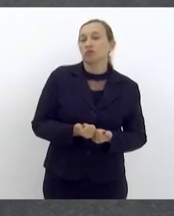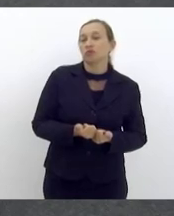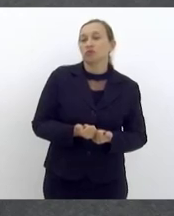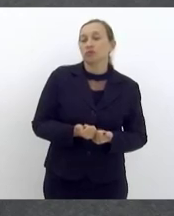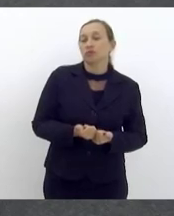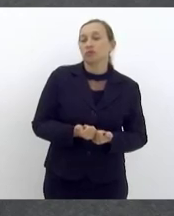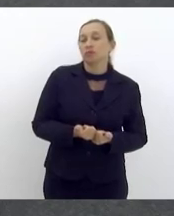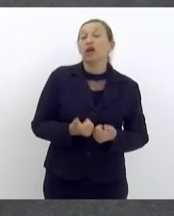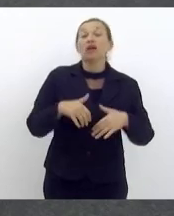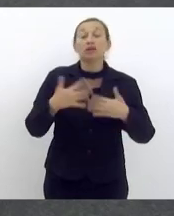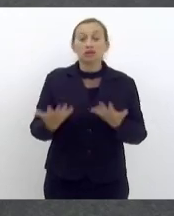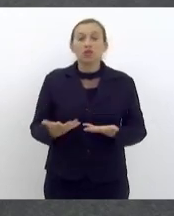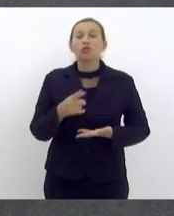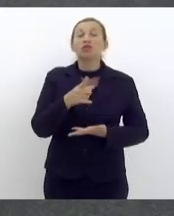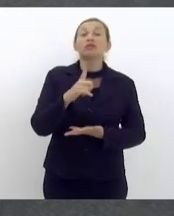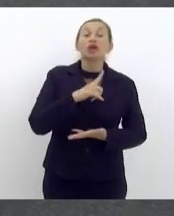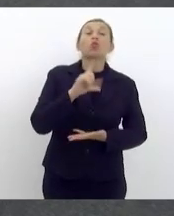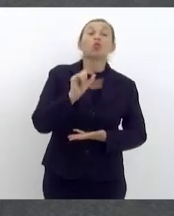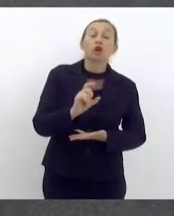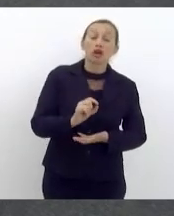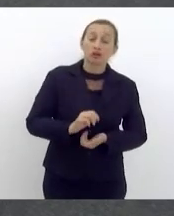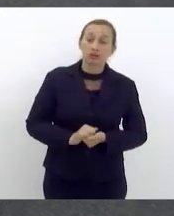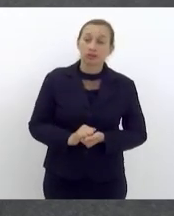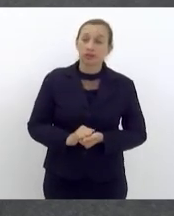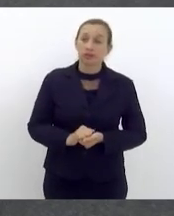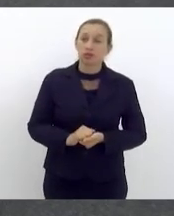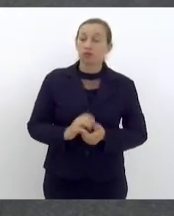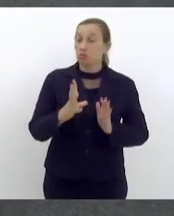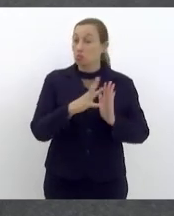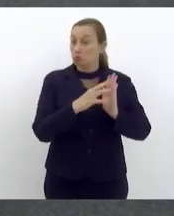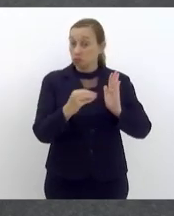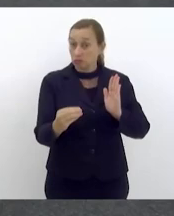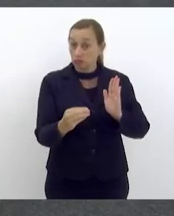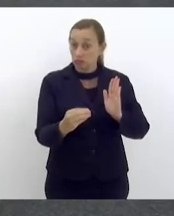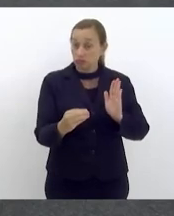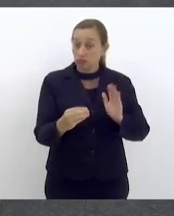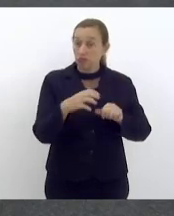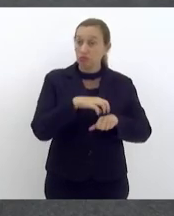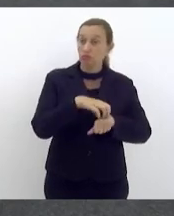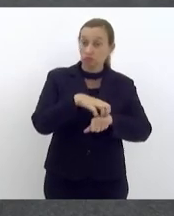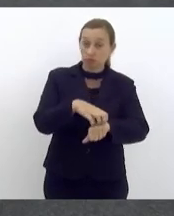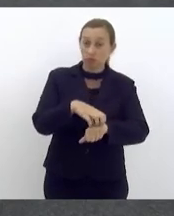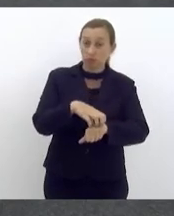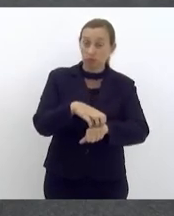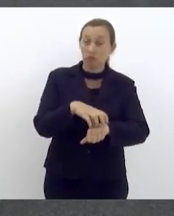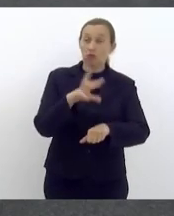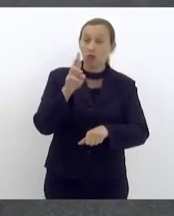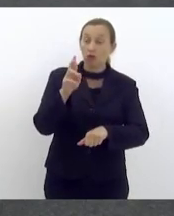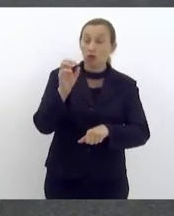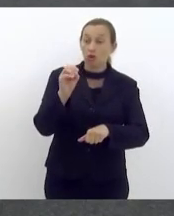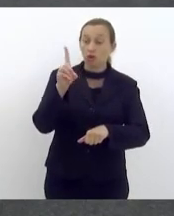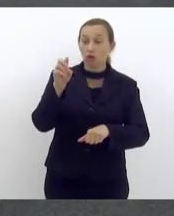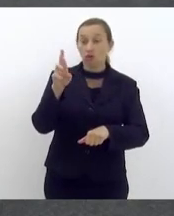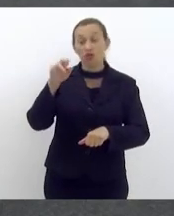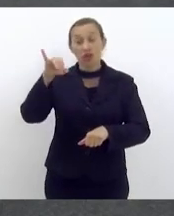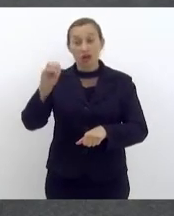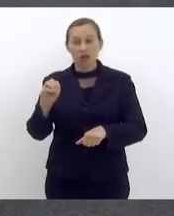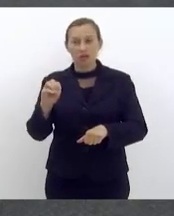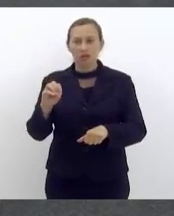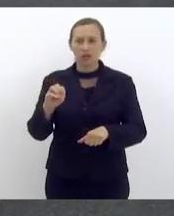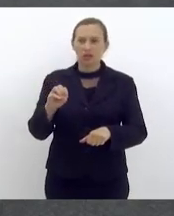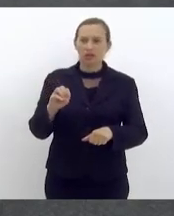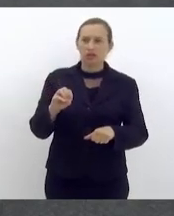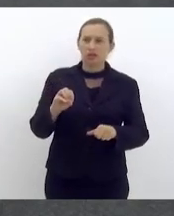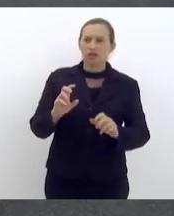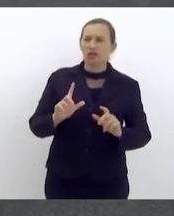novas vias então o que que você tem você tem um modelo de transporte rodoviário que funciona mais ou menos